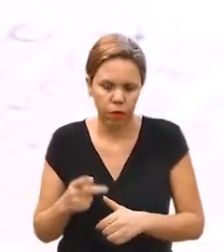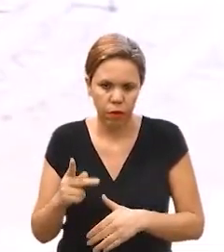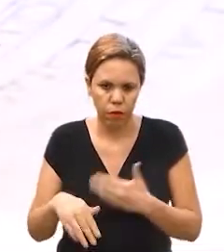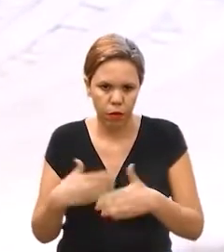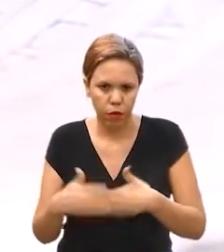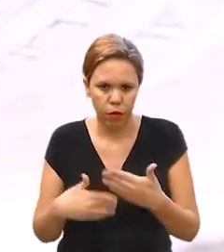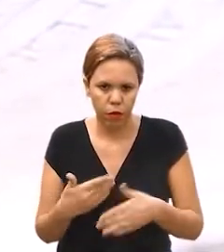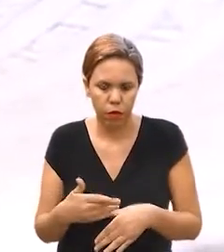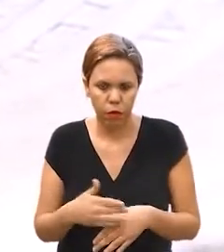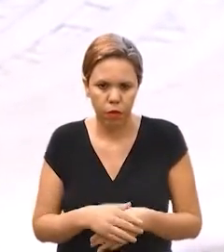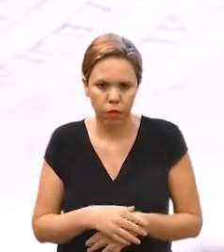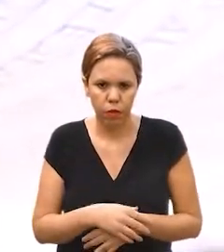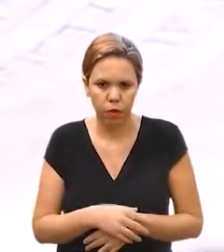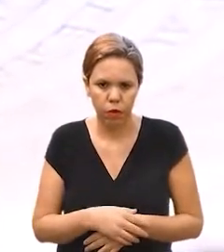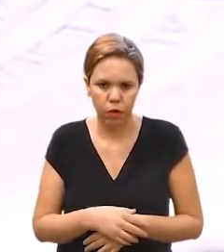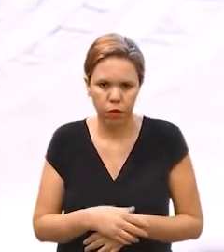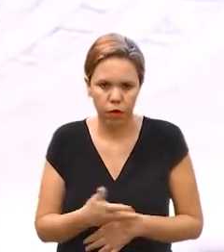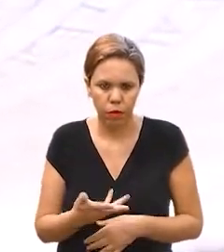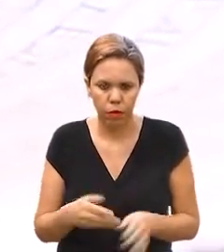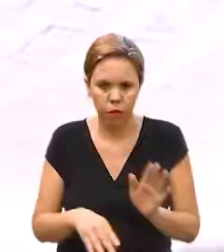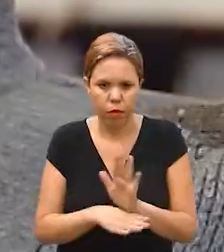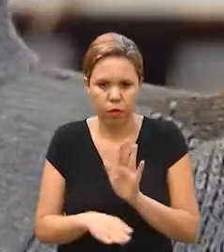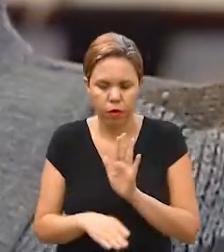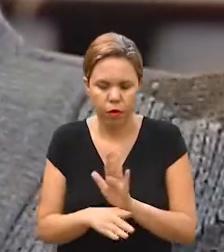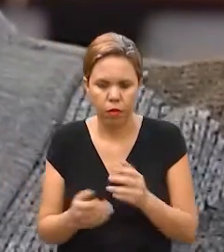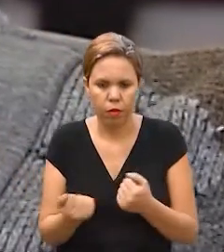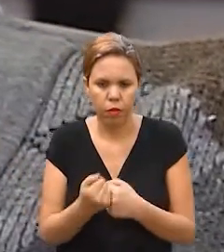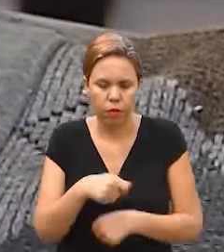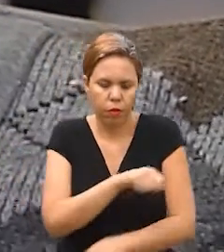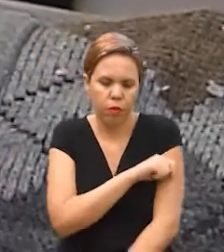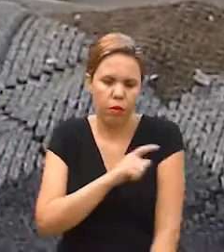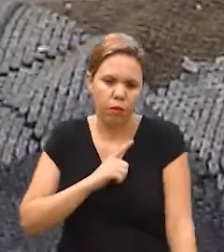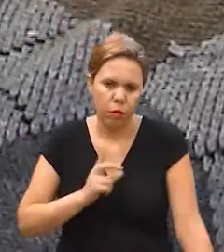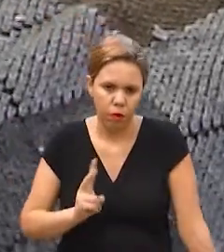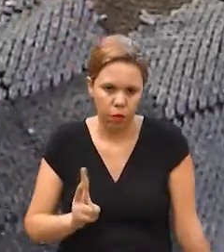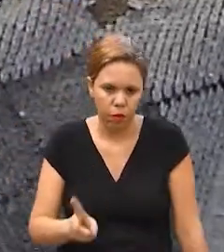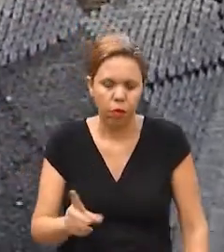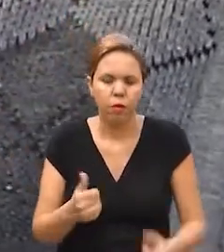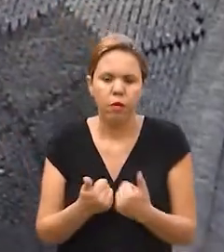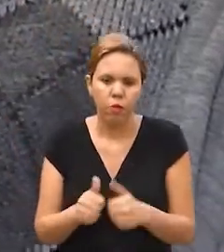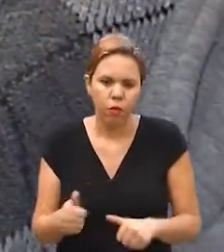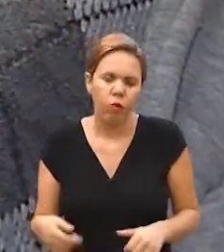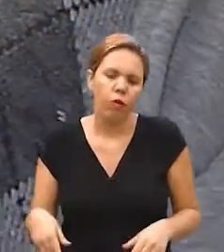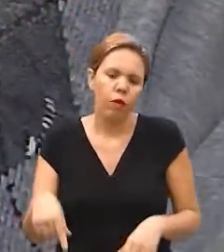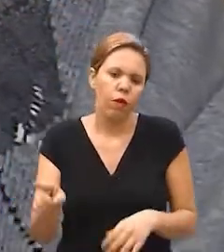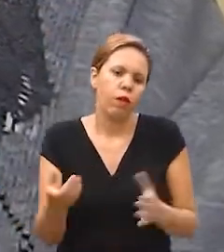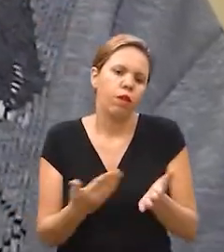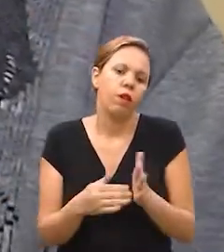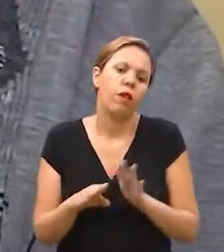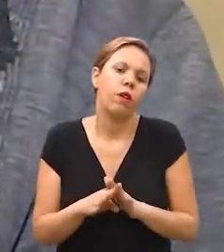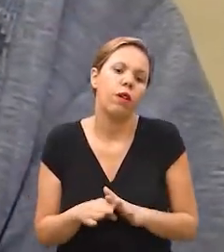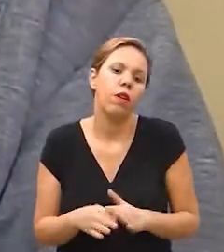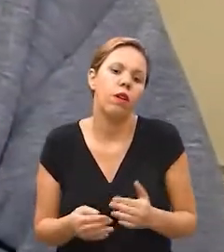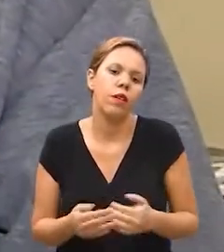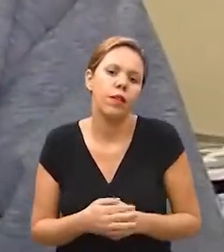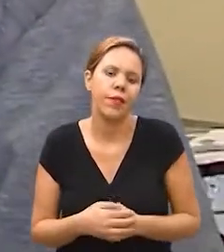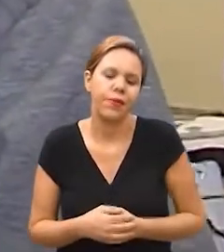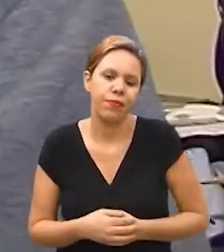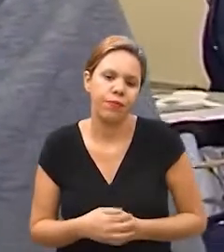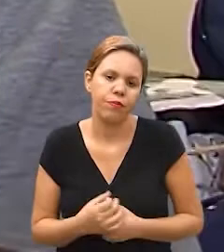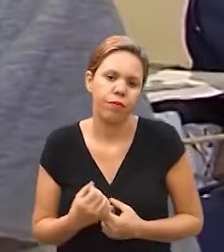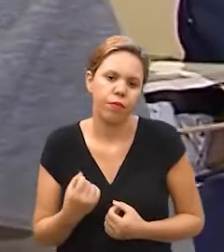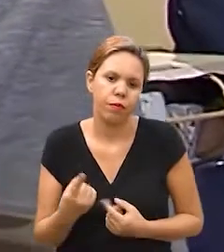reavaliamos os processos para dar mais celeridade para que o aluno tenha o transporte a partir